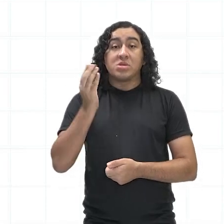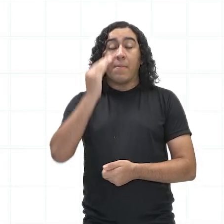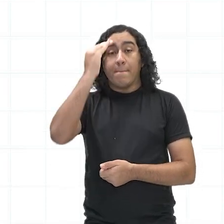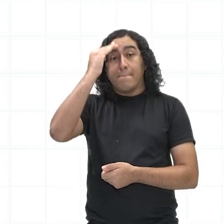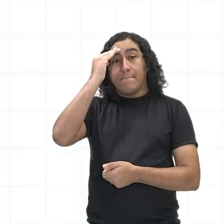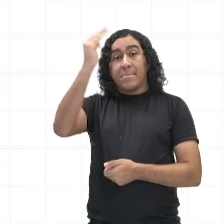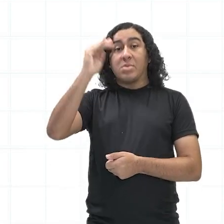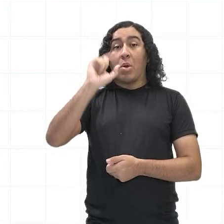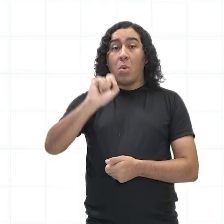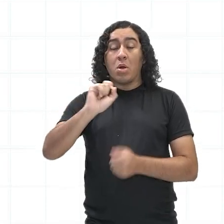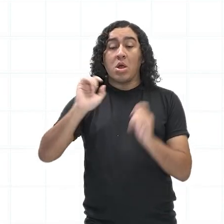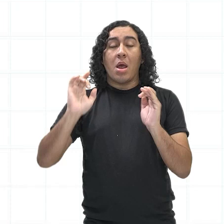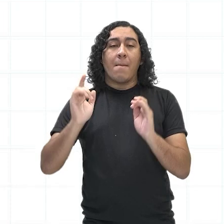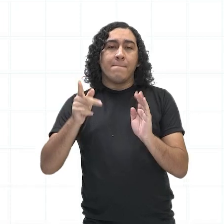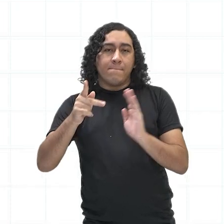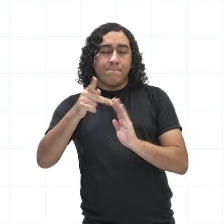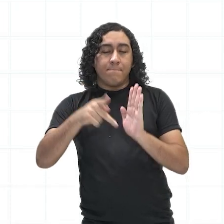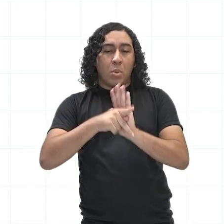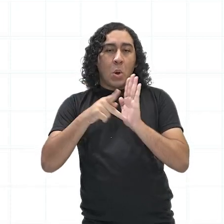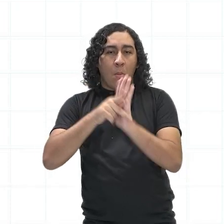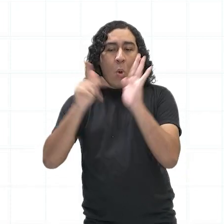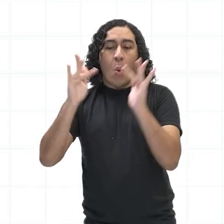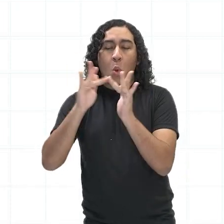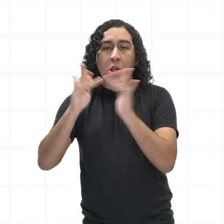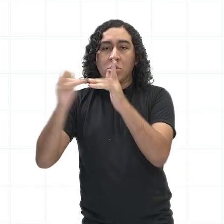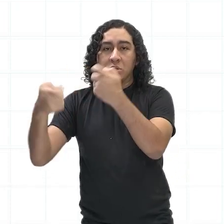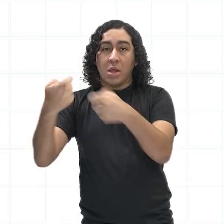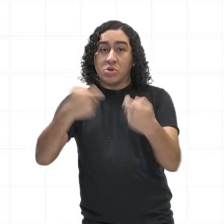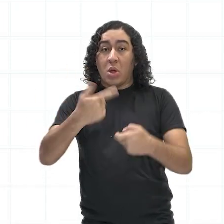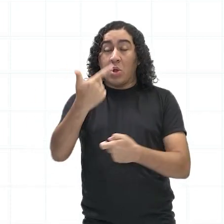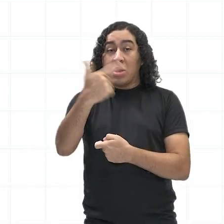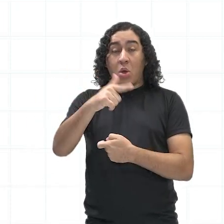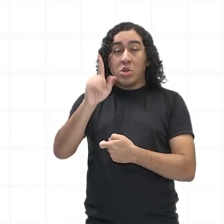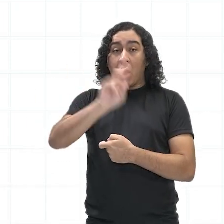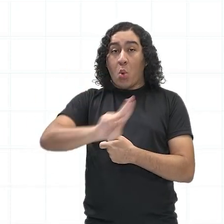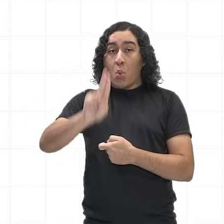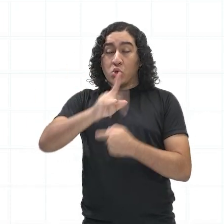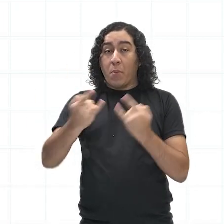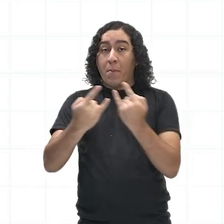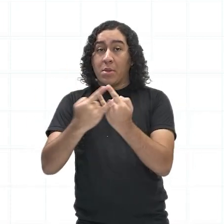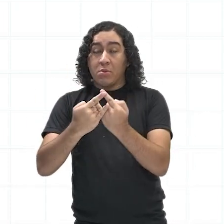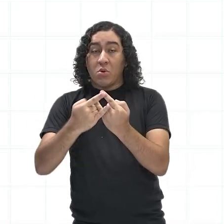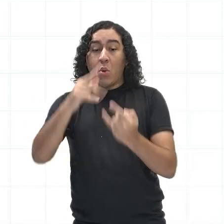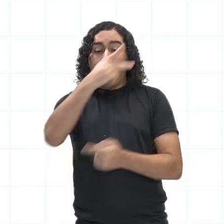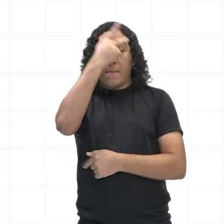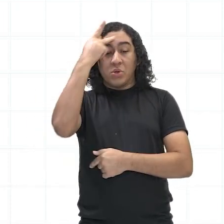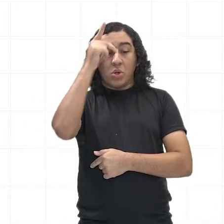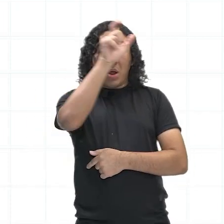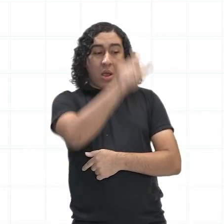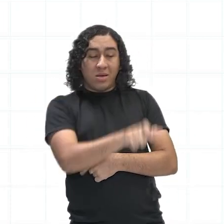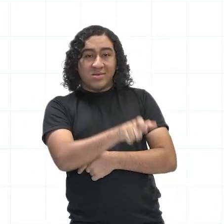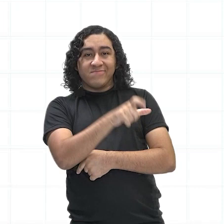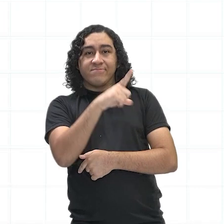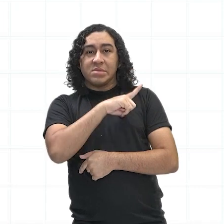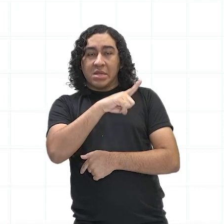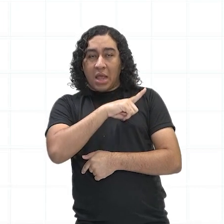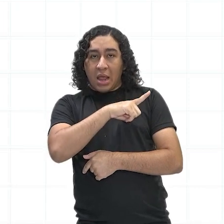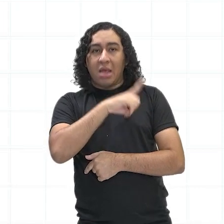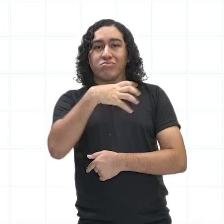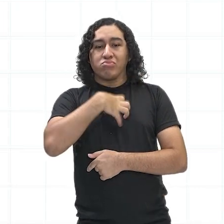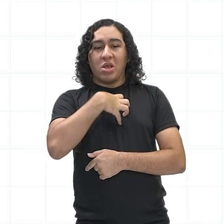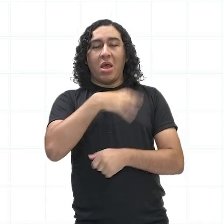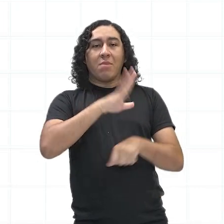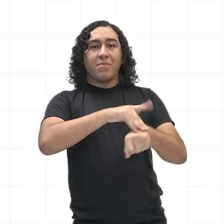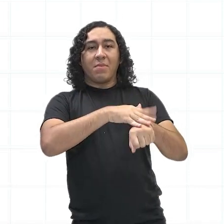por meio do contato sexual, sem o uso de preservativo, com uma pessoa que está infectada. Então,